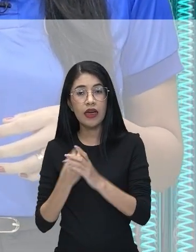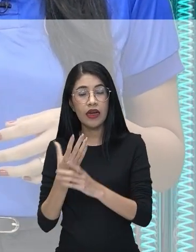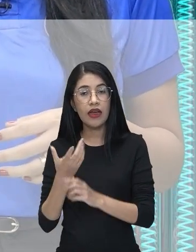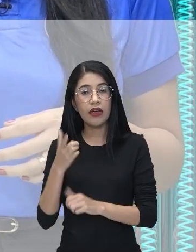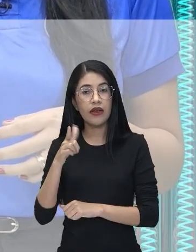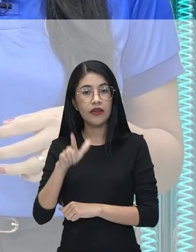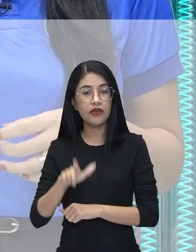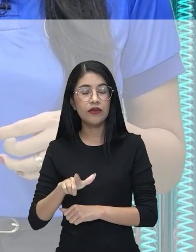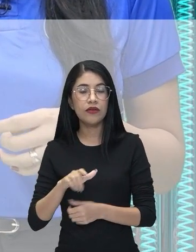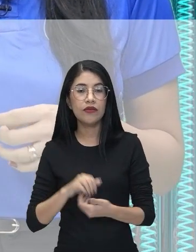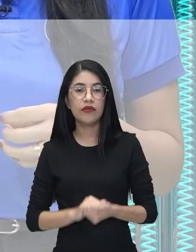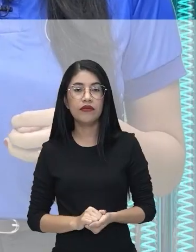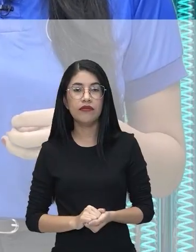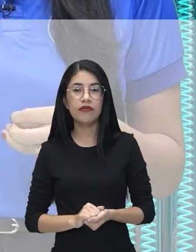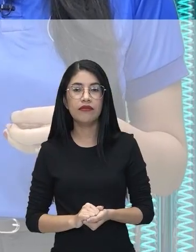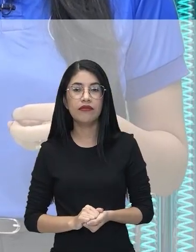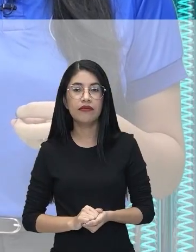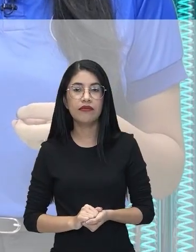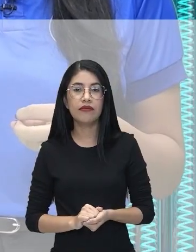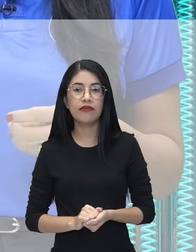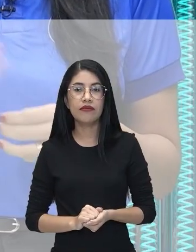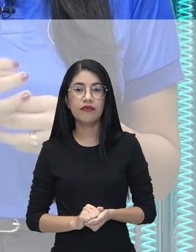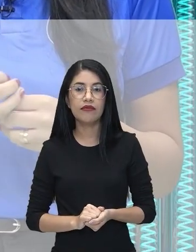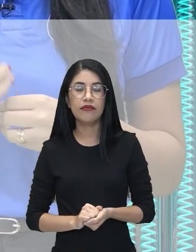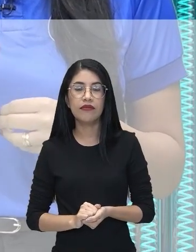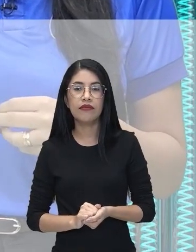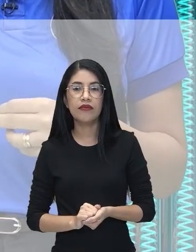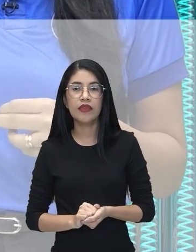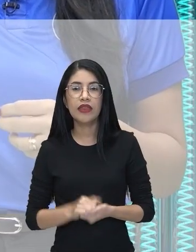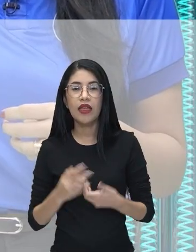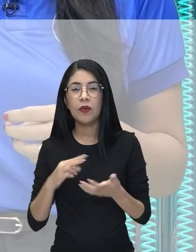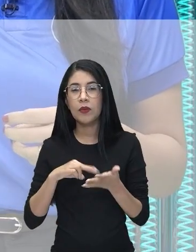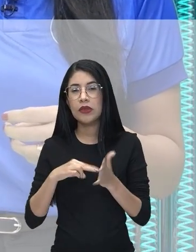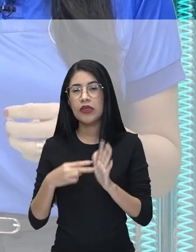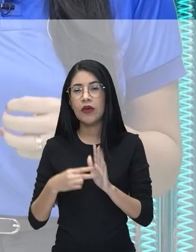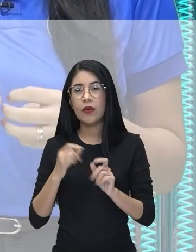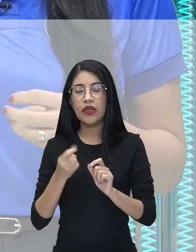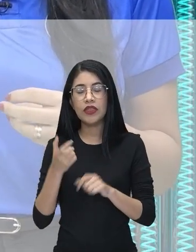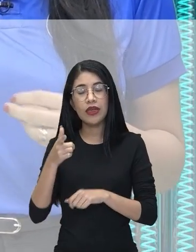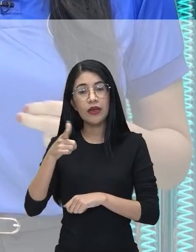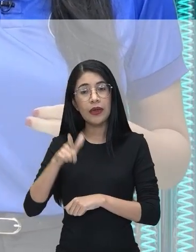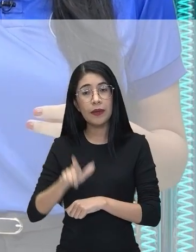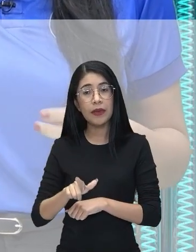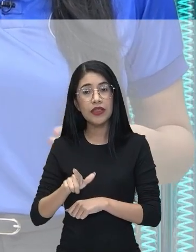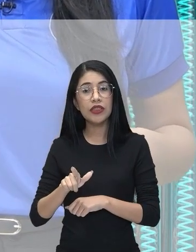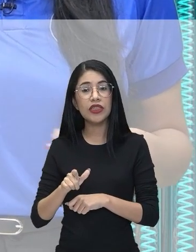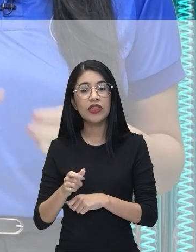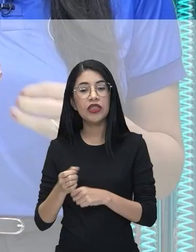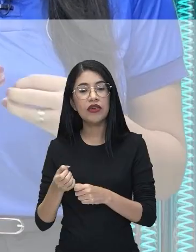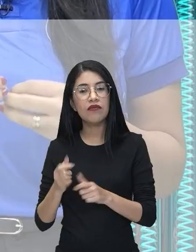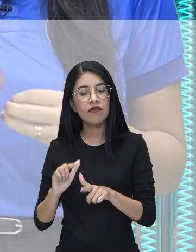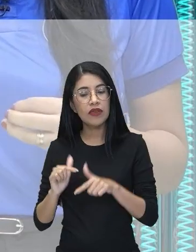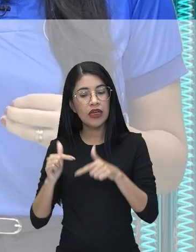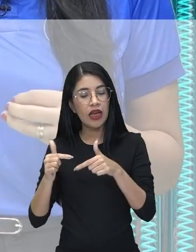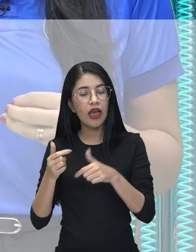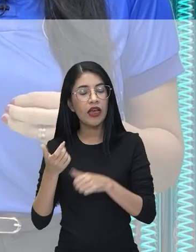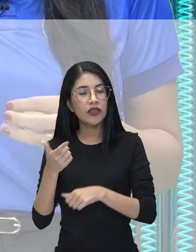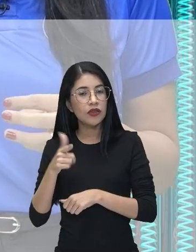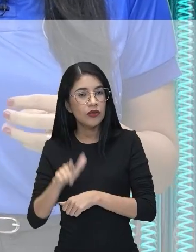e recreation, recriação, né? Uma ideia de repetição, de fazer de novo. Então,